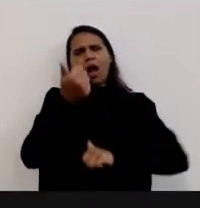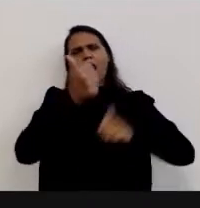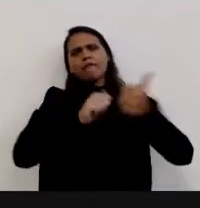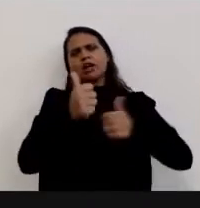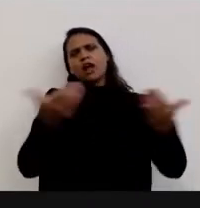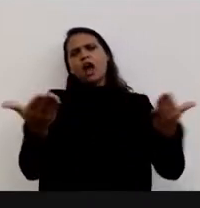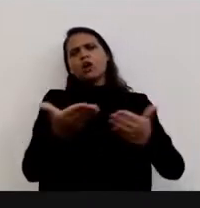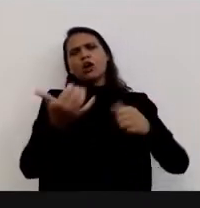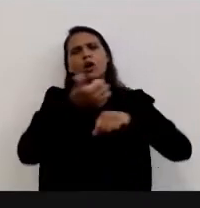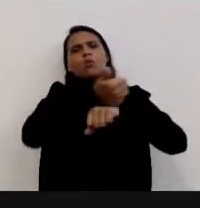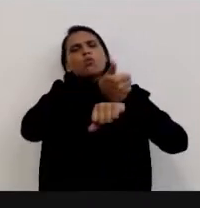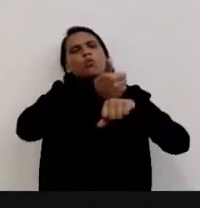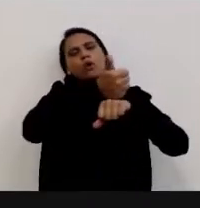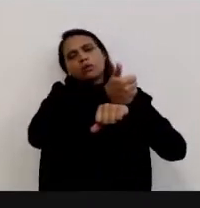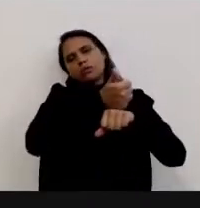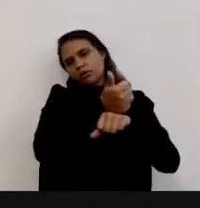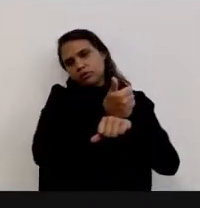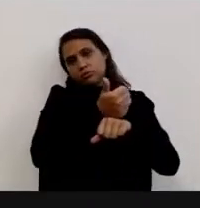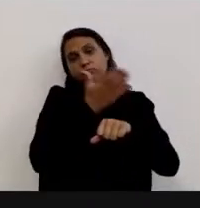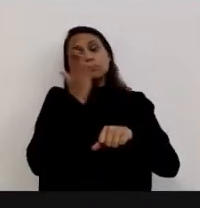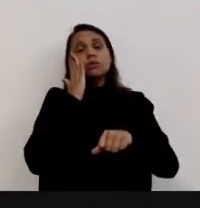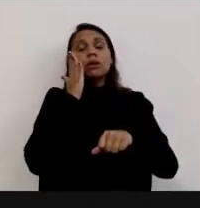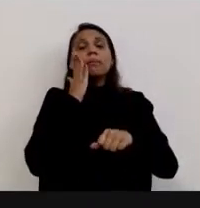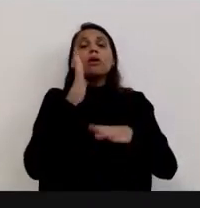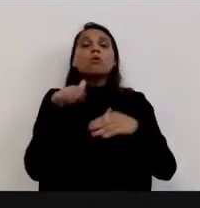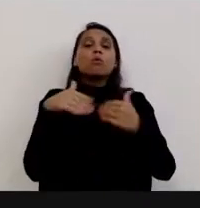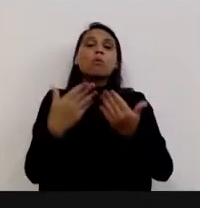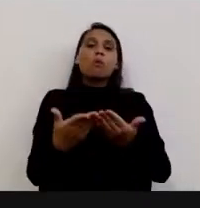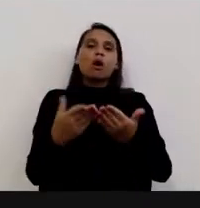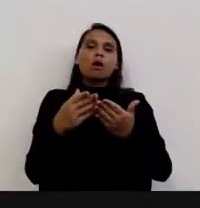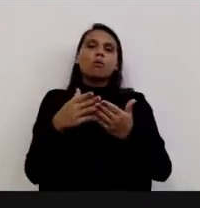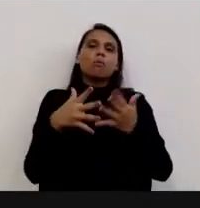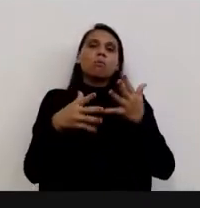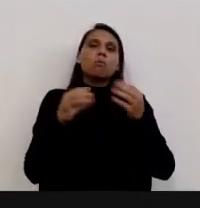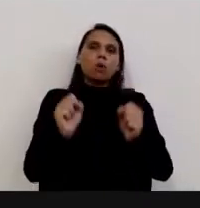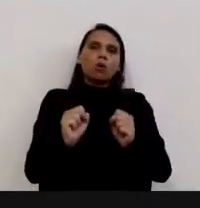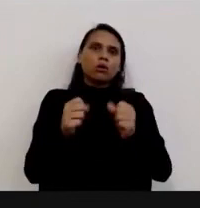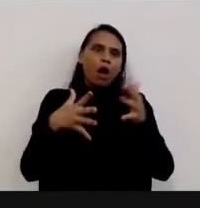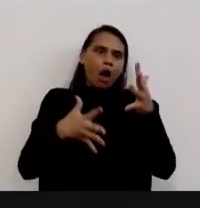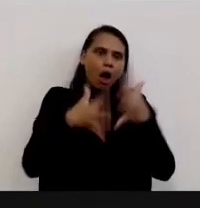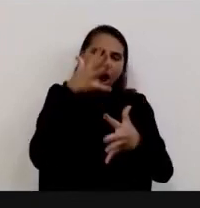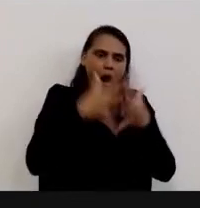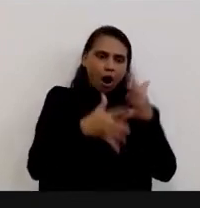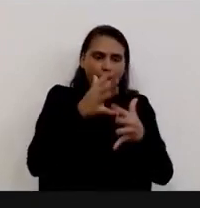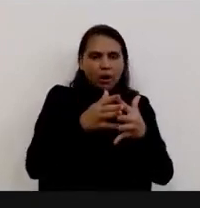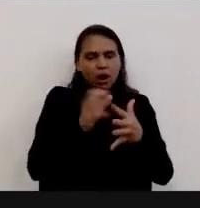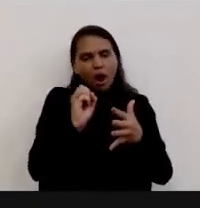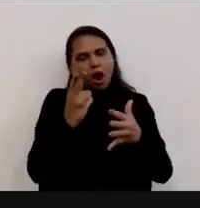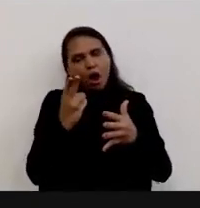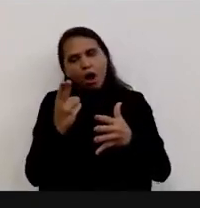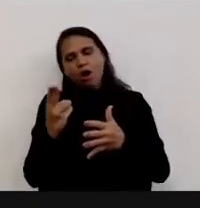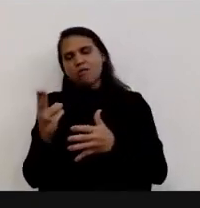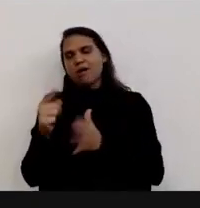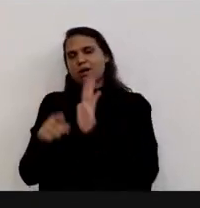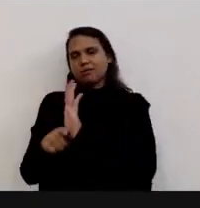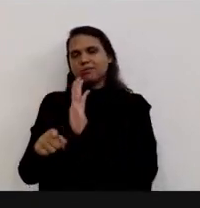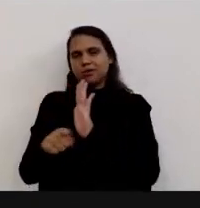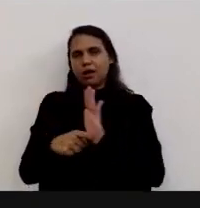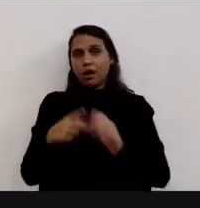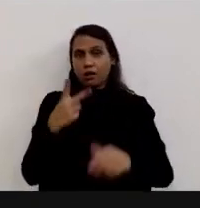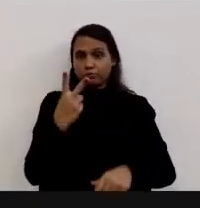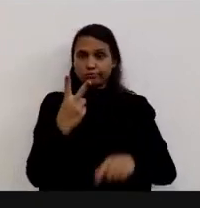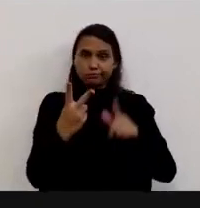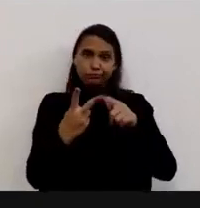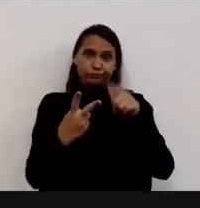para tentar entender quais seriam as variáveis que influenciariam o E. Então, assim, a gente conseguiu descobrir duas variáveis que são realmente muito